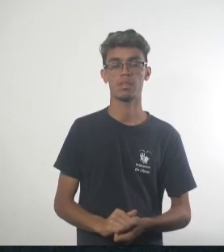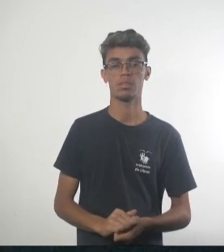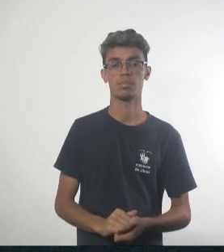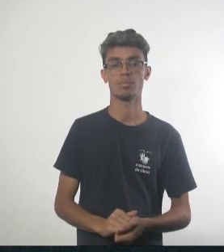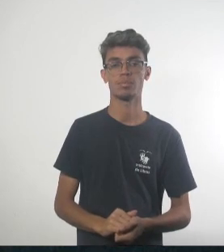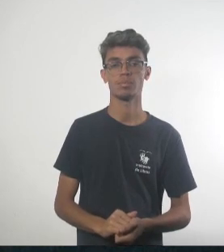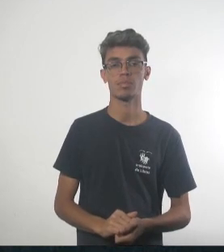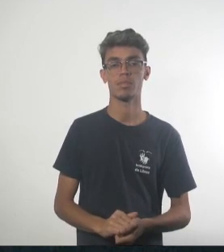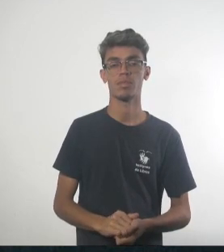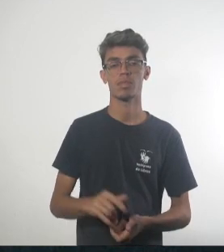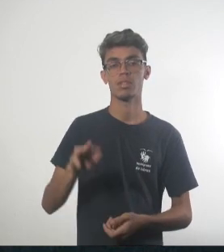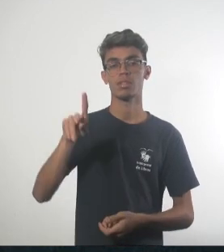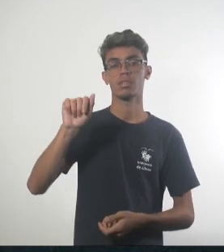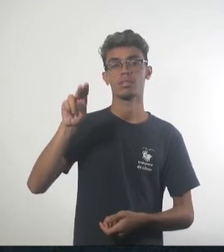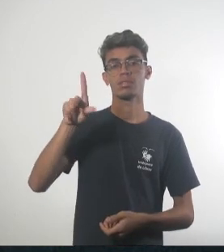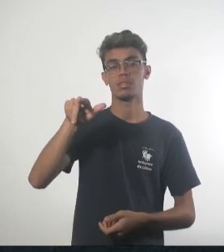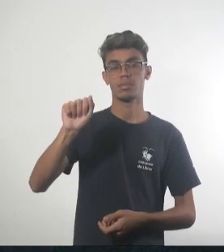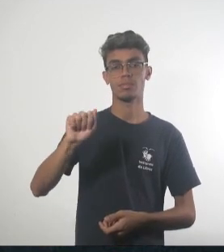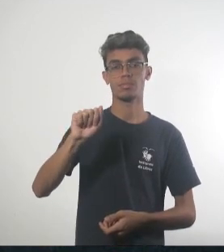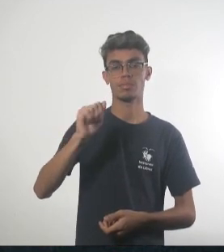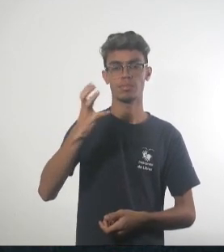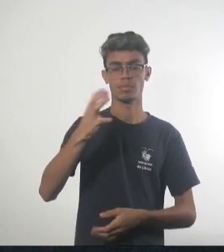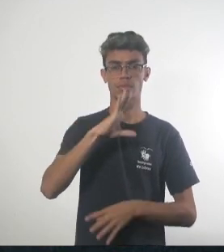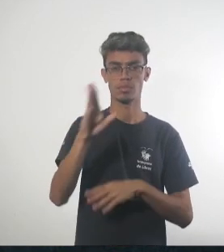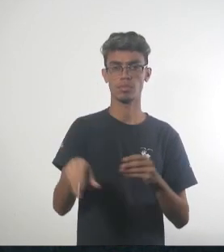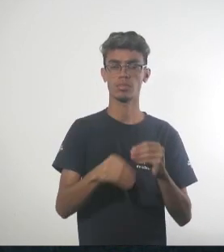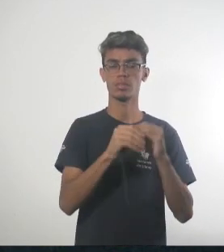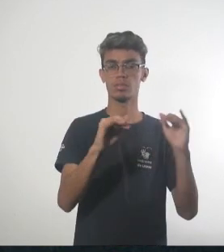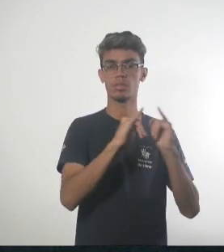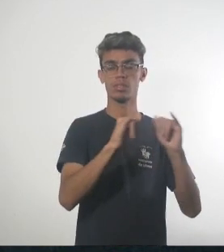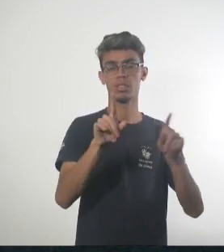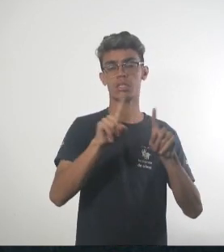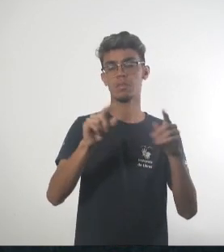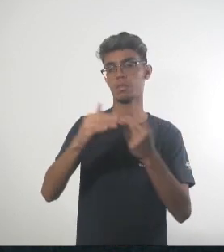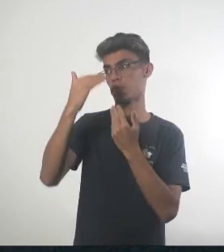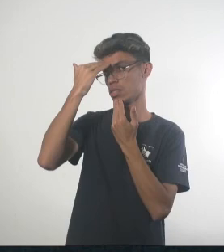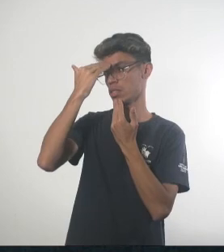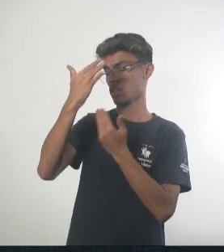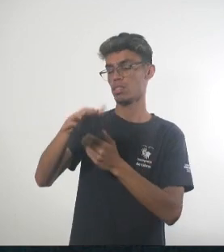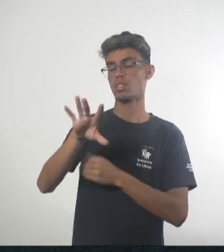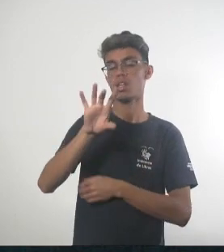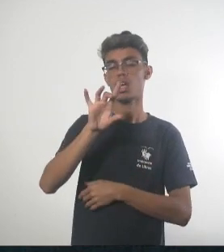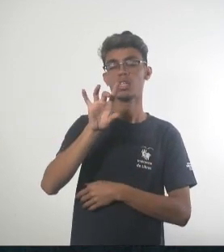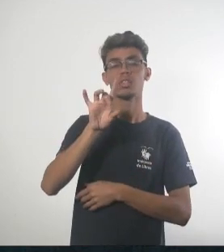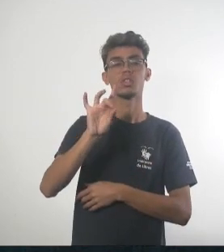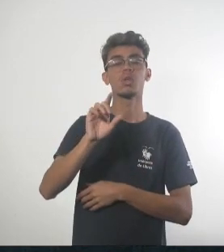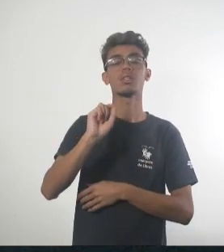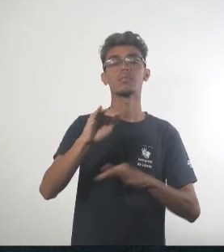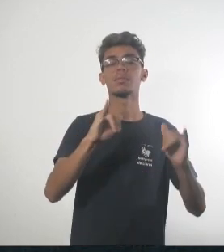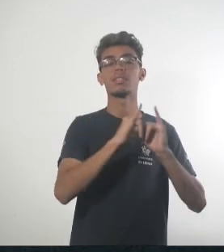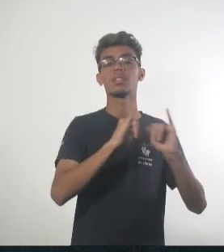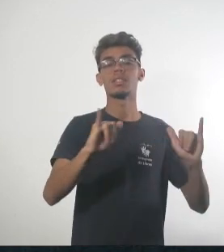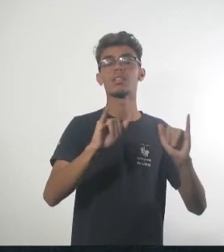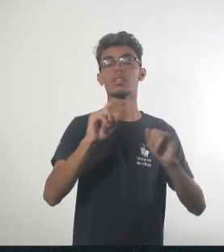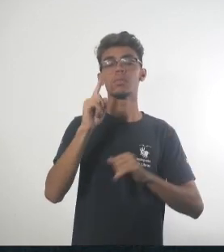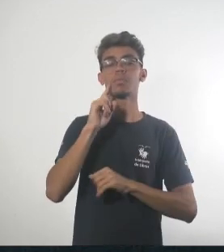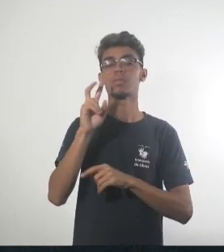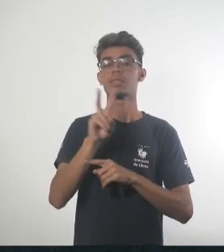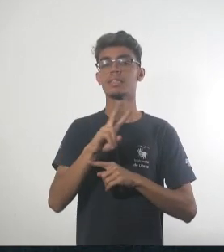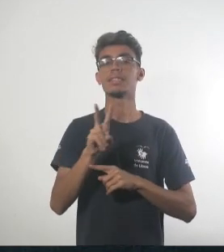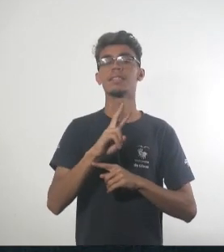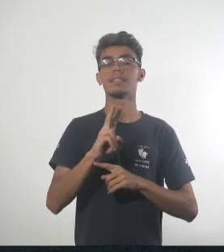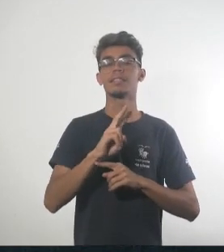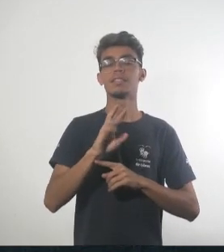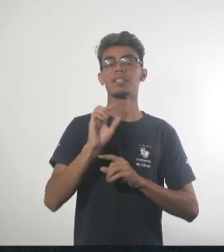mais? Doutora Paula, deseja fazer alguma consideração final? Obrigada. Acho que é só reforçar que a vigilância epidemiológica segue trabalhando, a